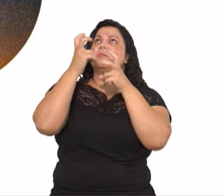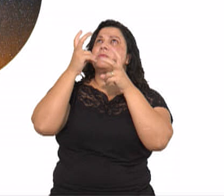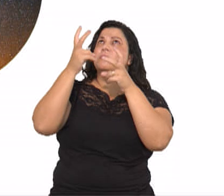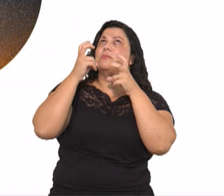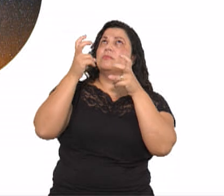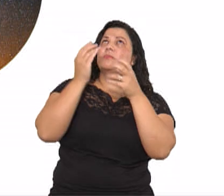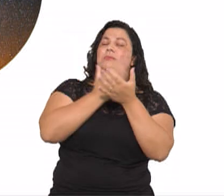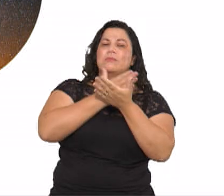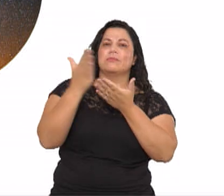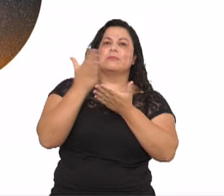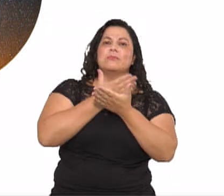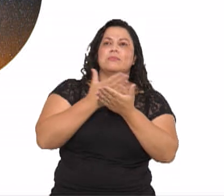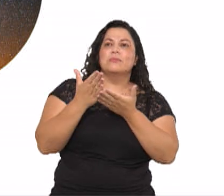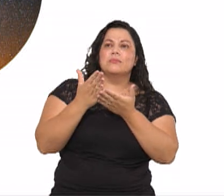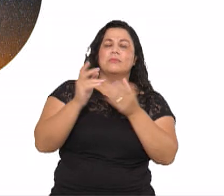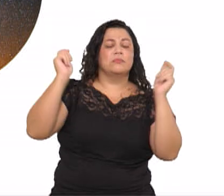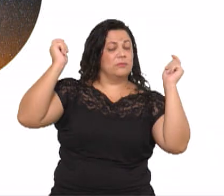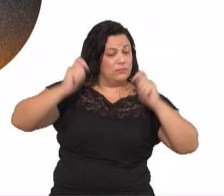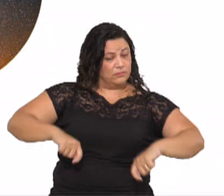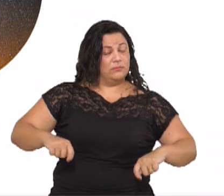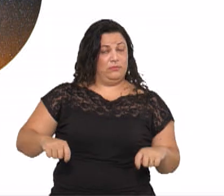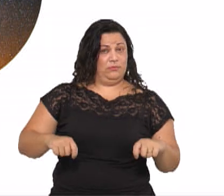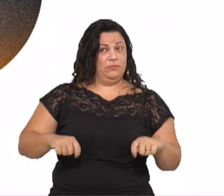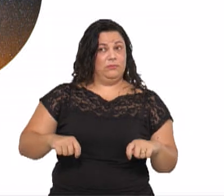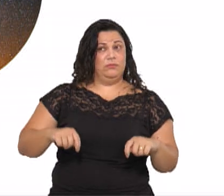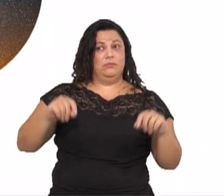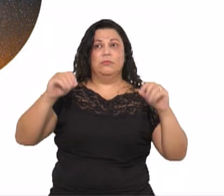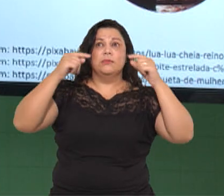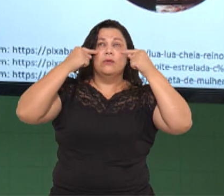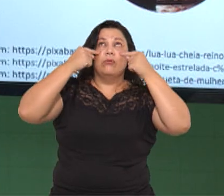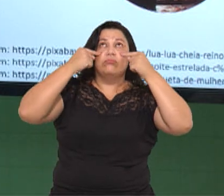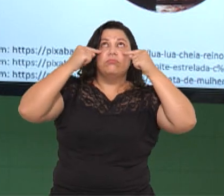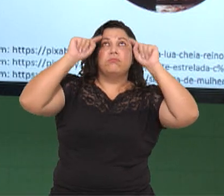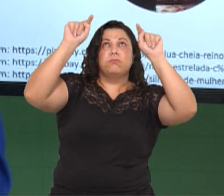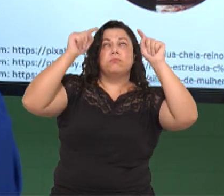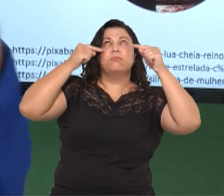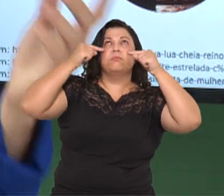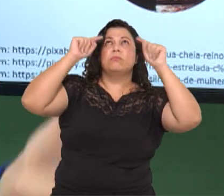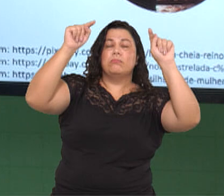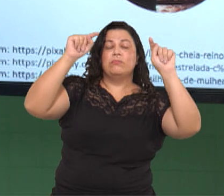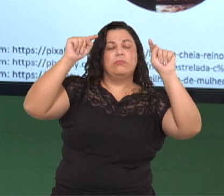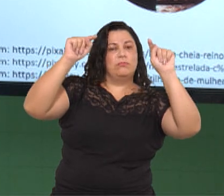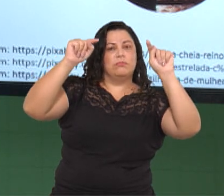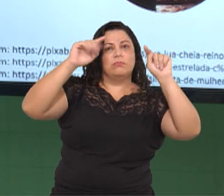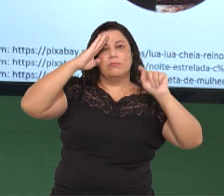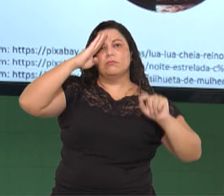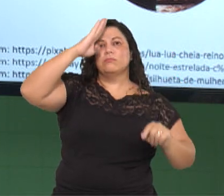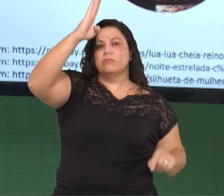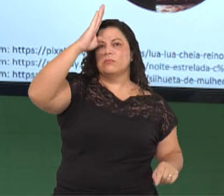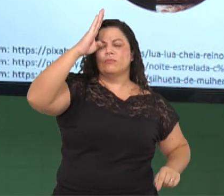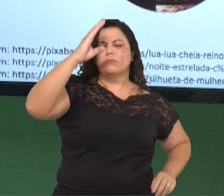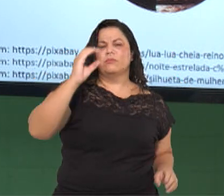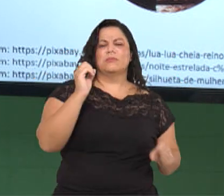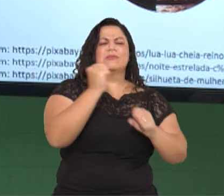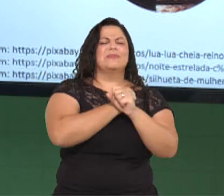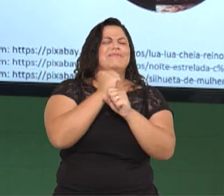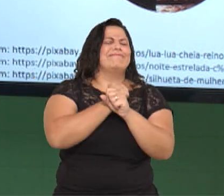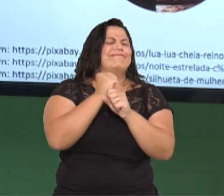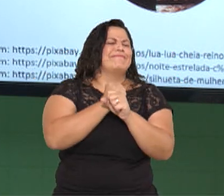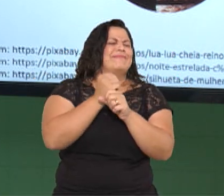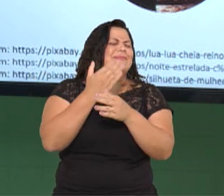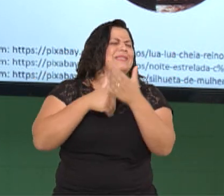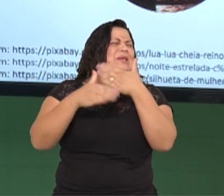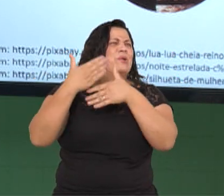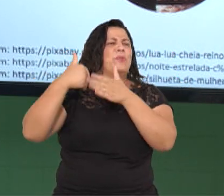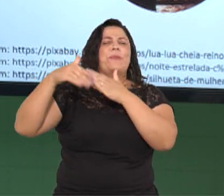céu eram realizadas a olho nu. Então, há muitos séculos passados, muitos